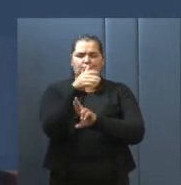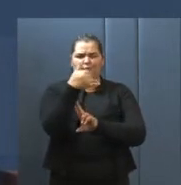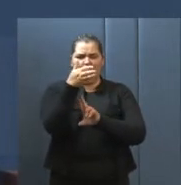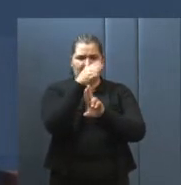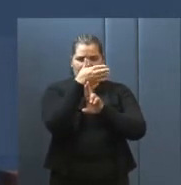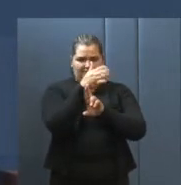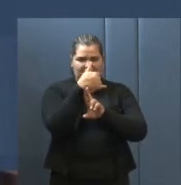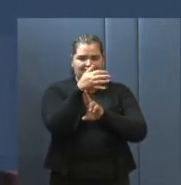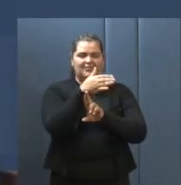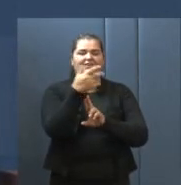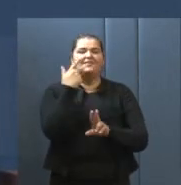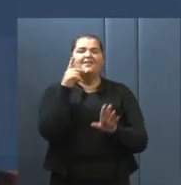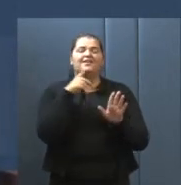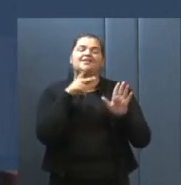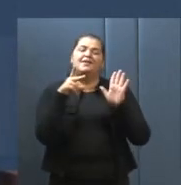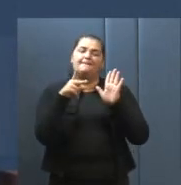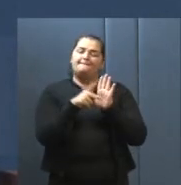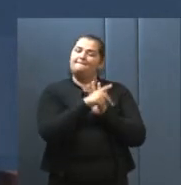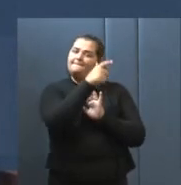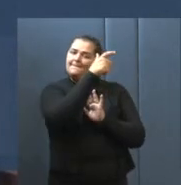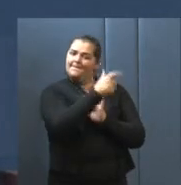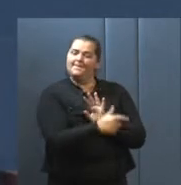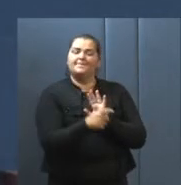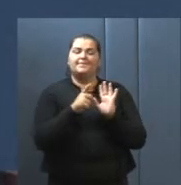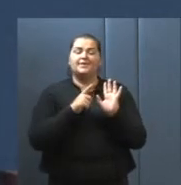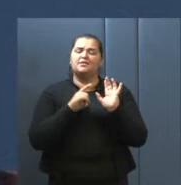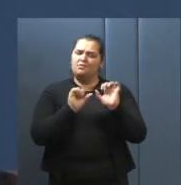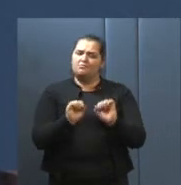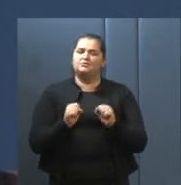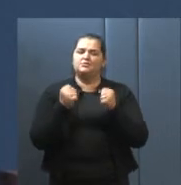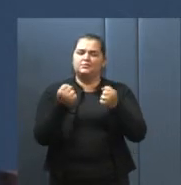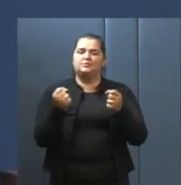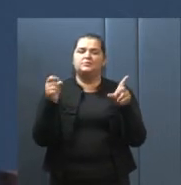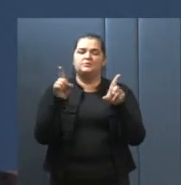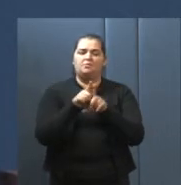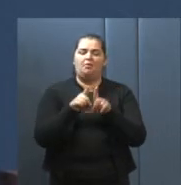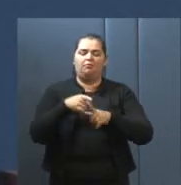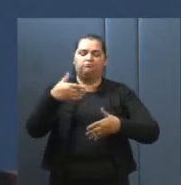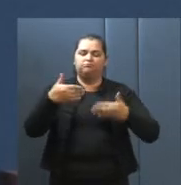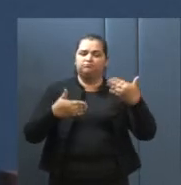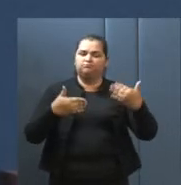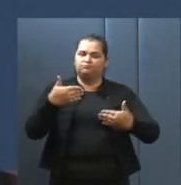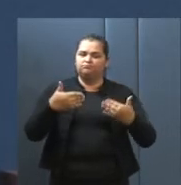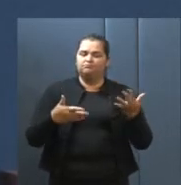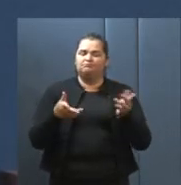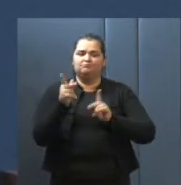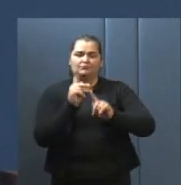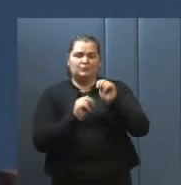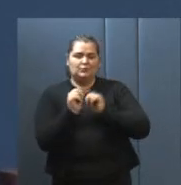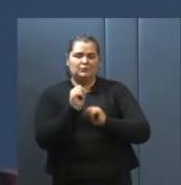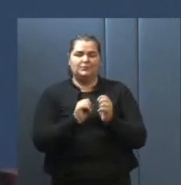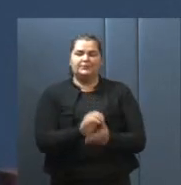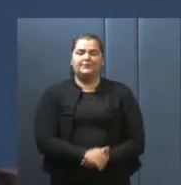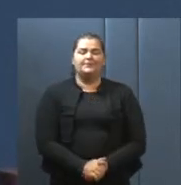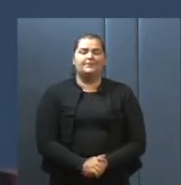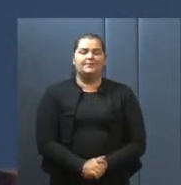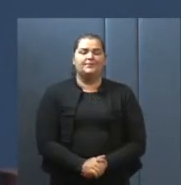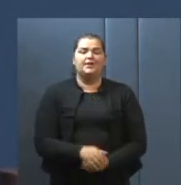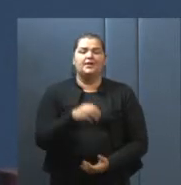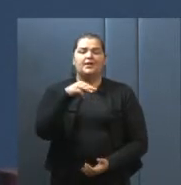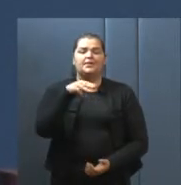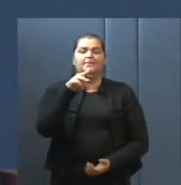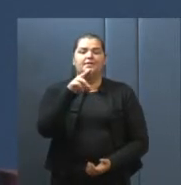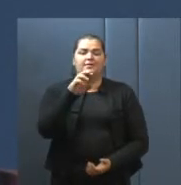ministro Caio Renault pelo esforço pessoal no estreitamento dos laços entre o Ministério da Economia e o